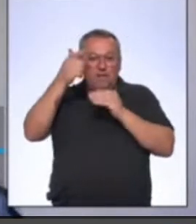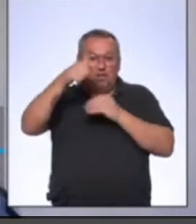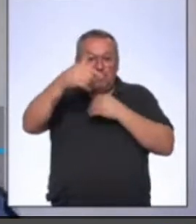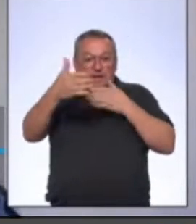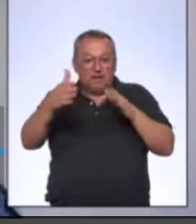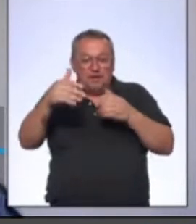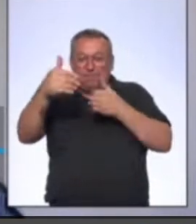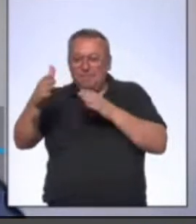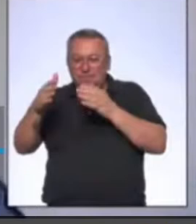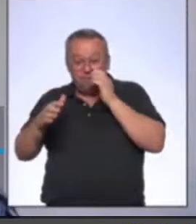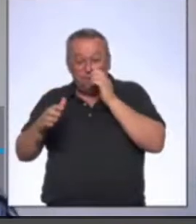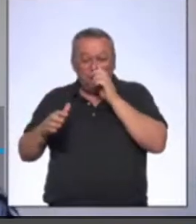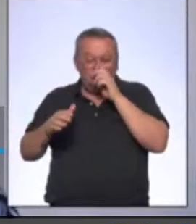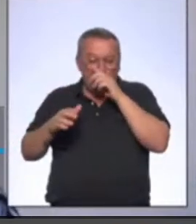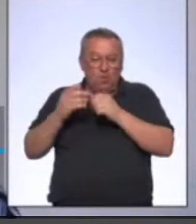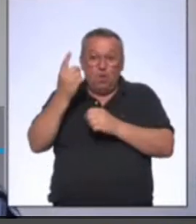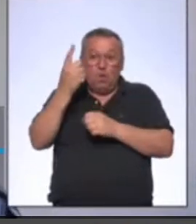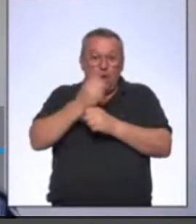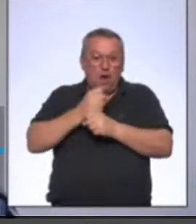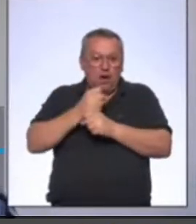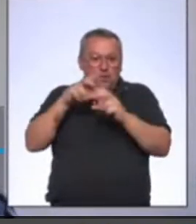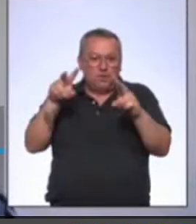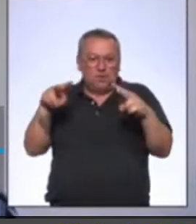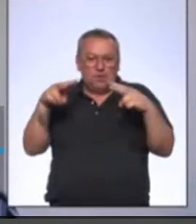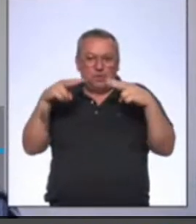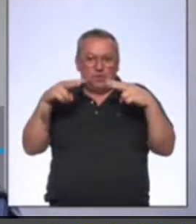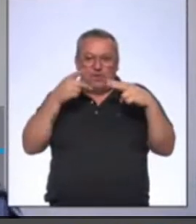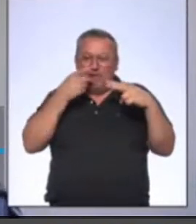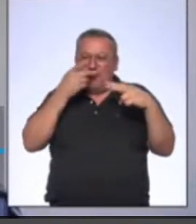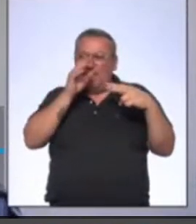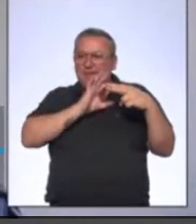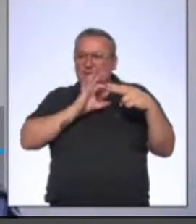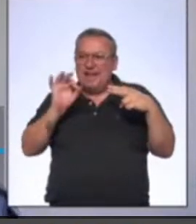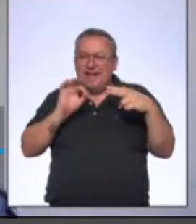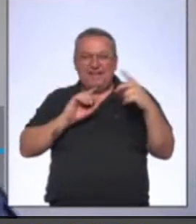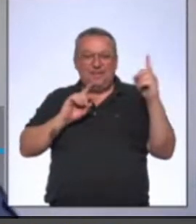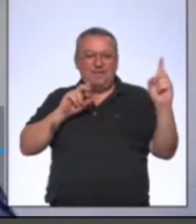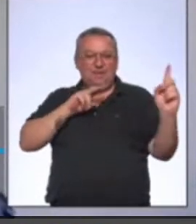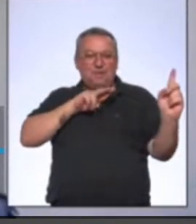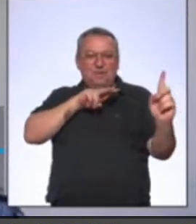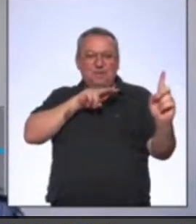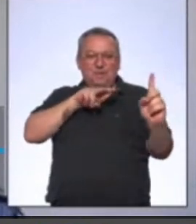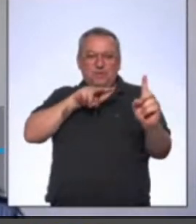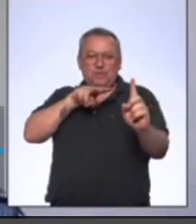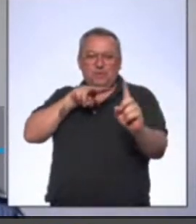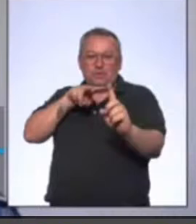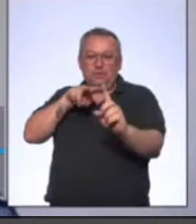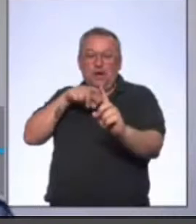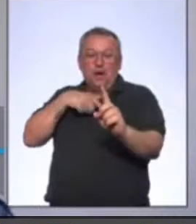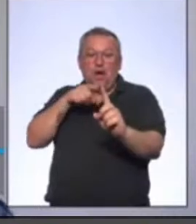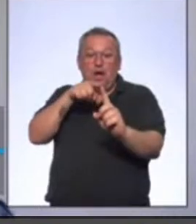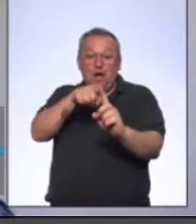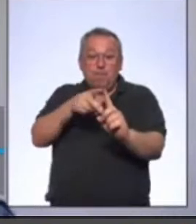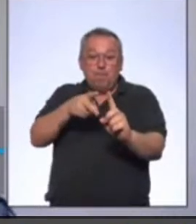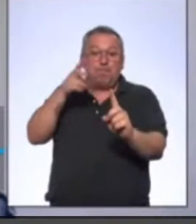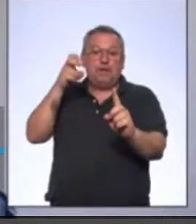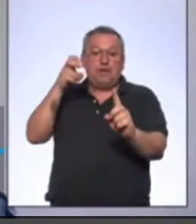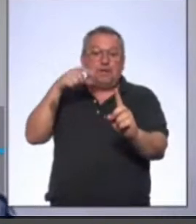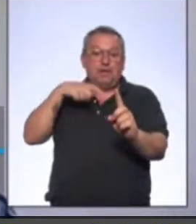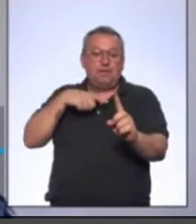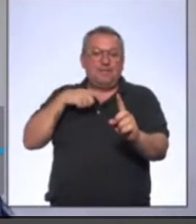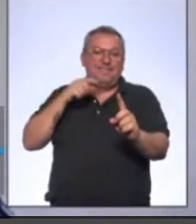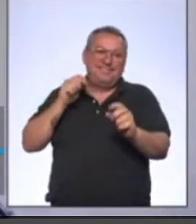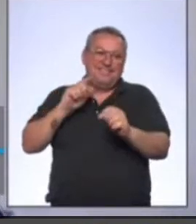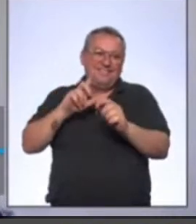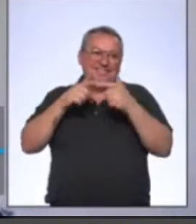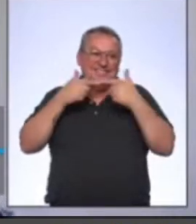ela é de outra sala. Passo o ano inteiro olhando e não falo nada, esperando que ele entenda através do meu olhar, que ele possa,